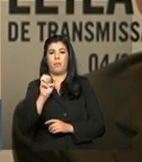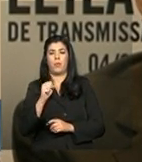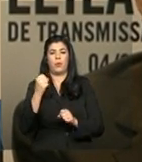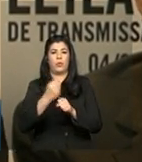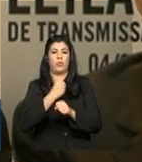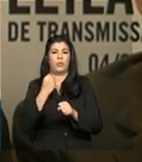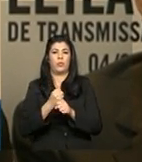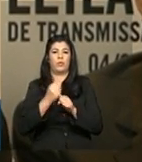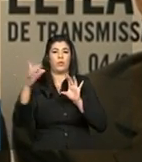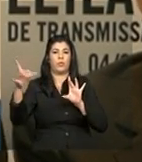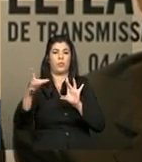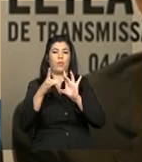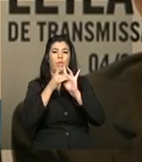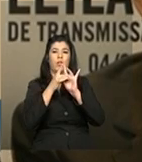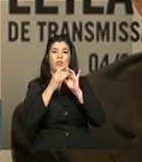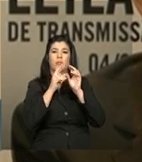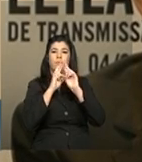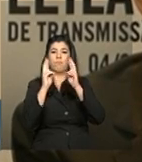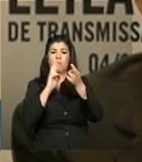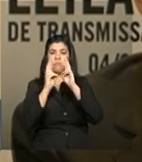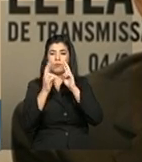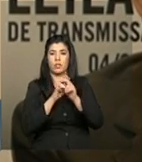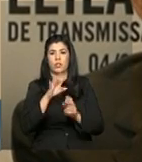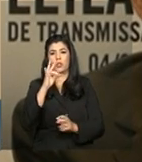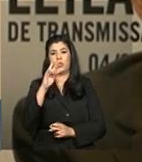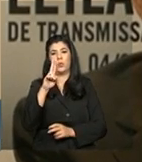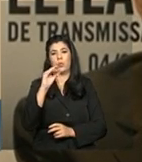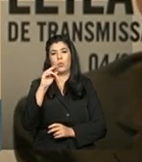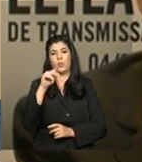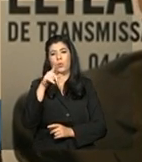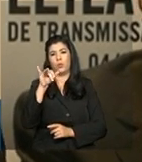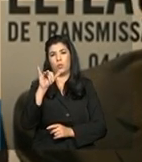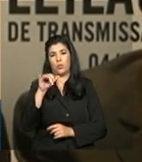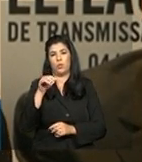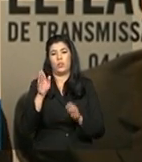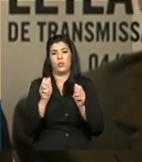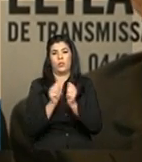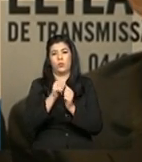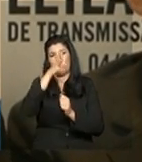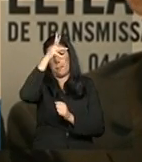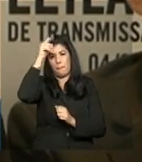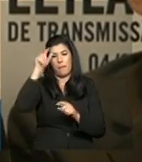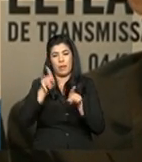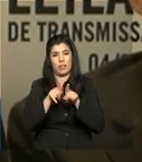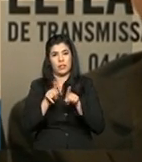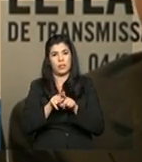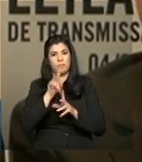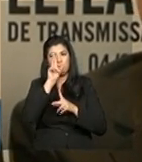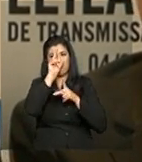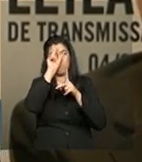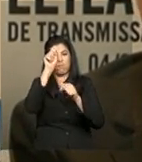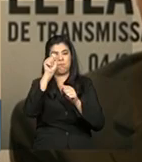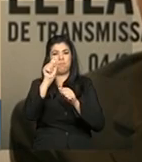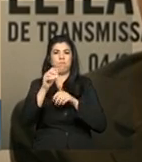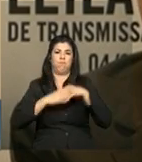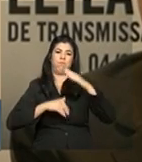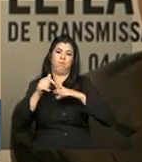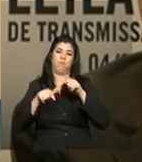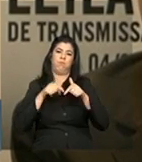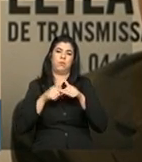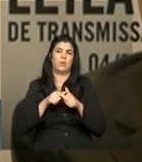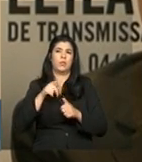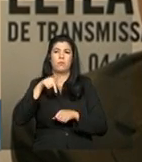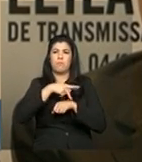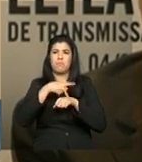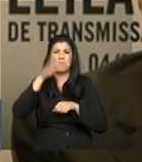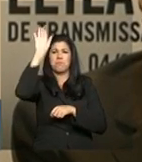da interligação Tucuruí-Manaus. Então, aqueceu bastante o segmento de mão de obras naquela região e no país como um todo.